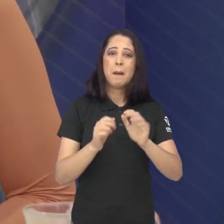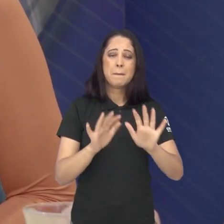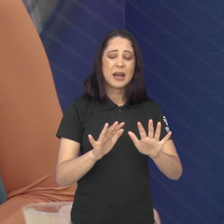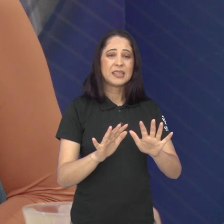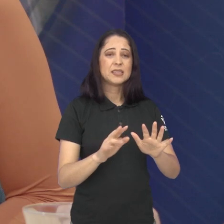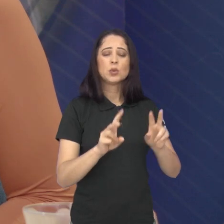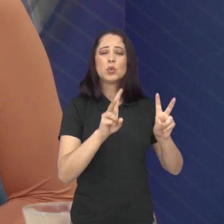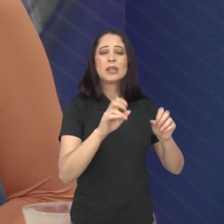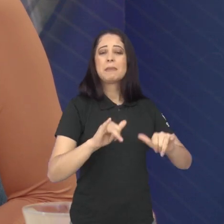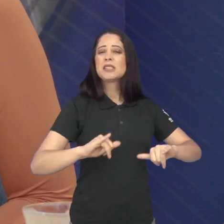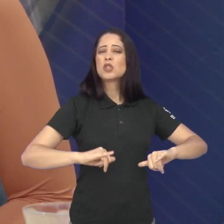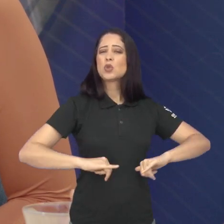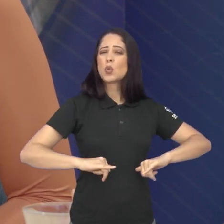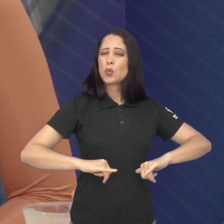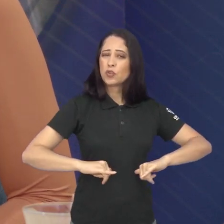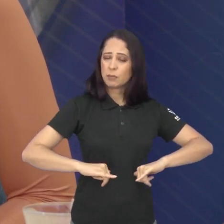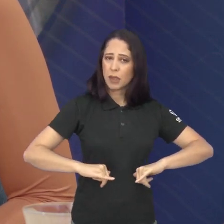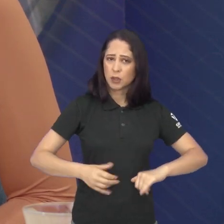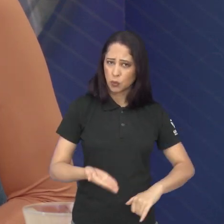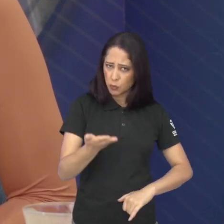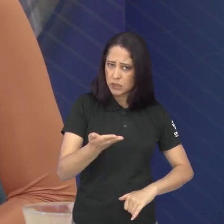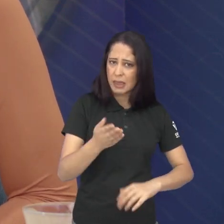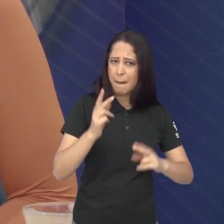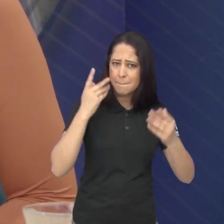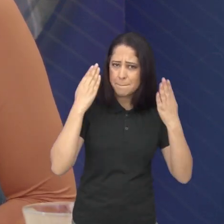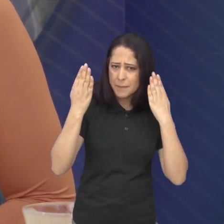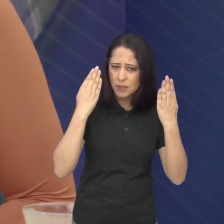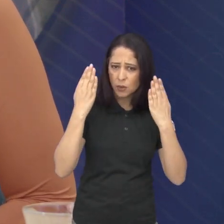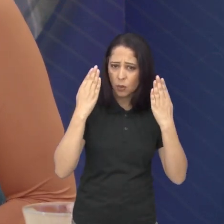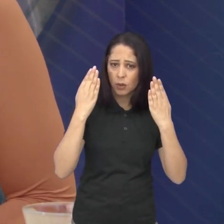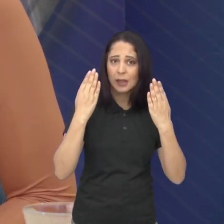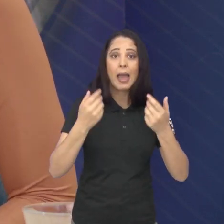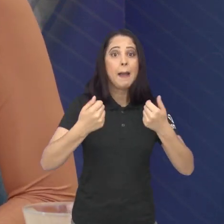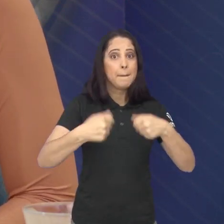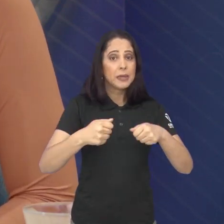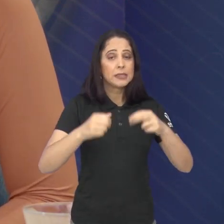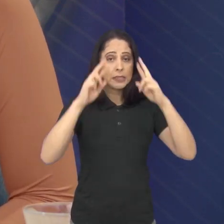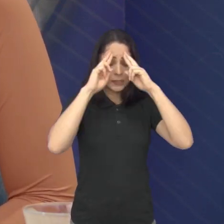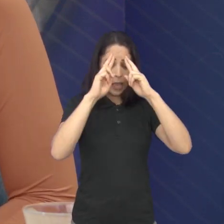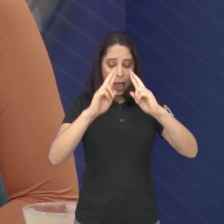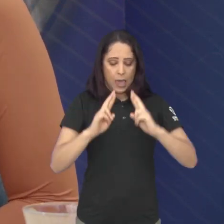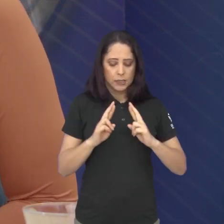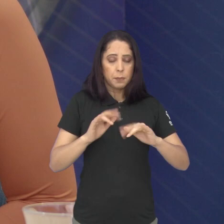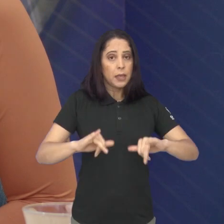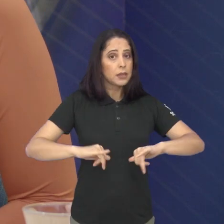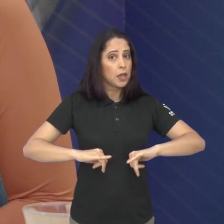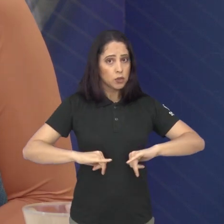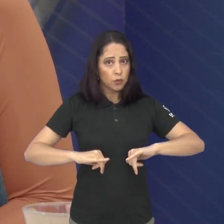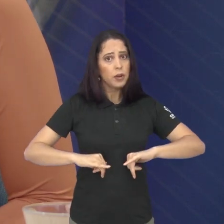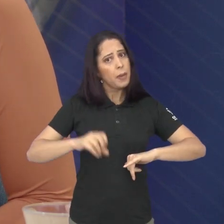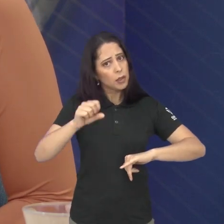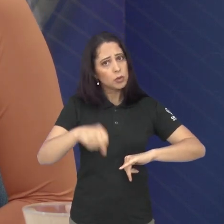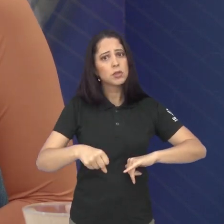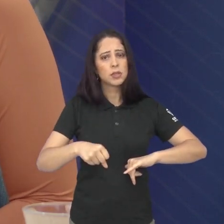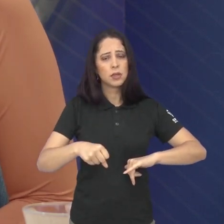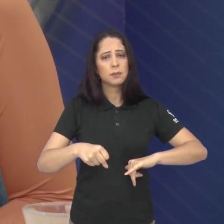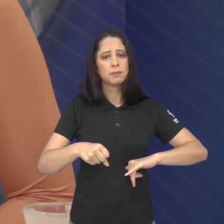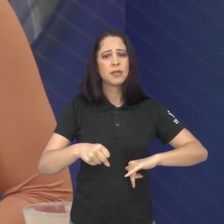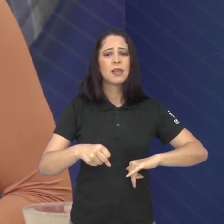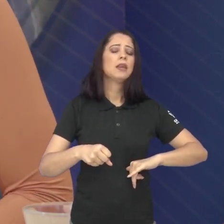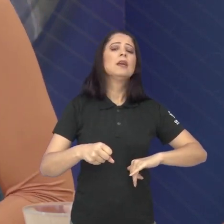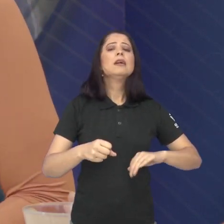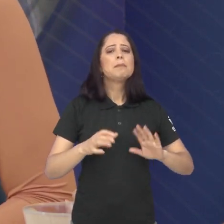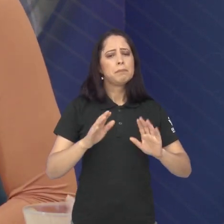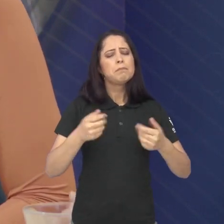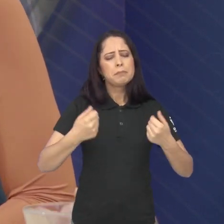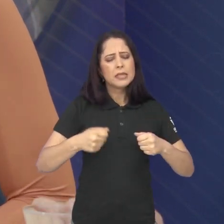luto, é importante, né, Andressa, você como psicóloga, que ele seja vivido, seja no momento em que é fechado um diagnóstico, seja